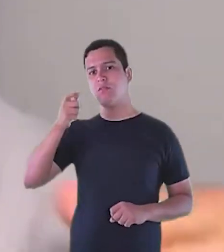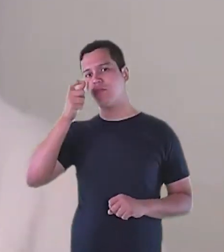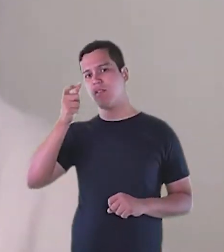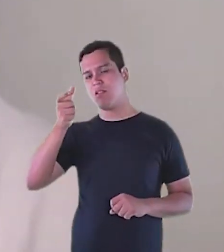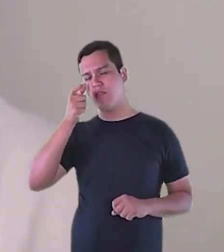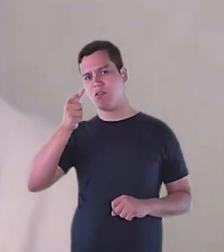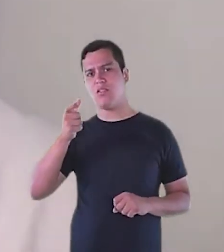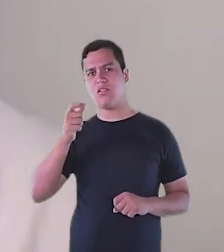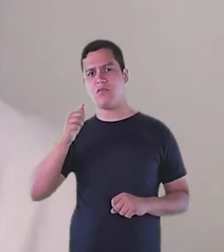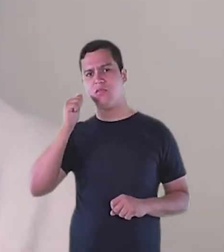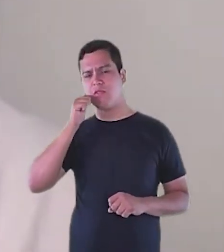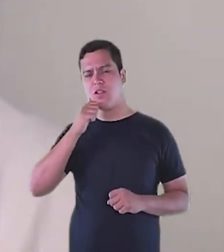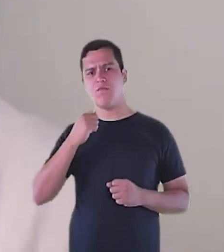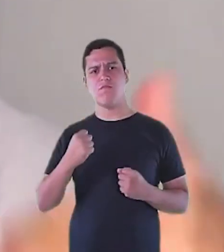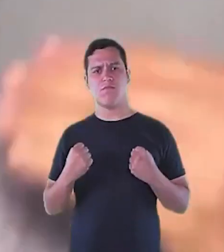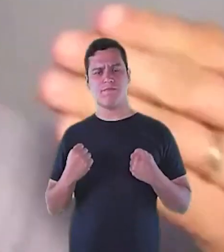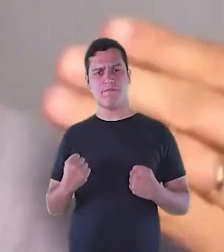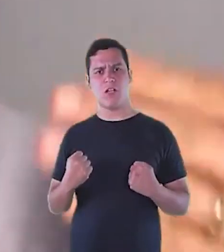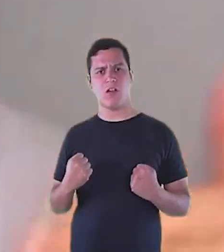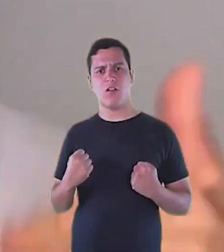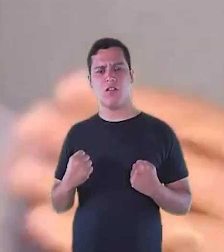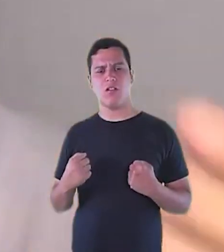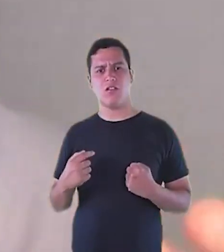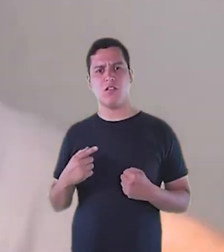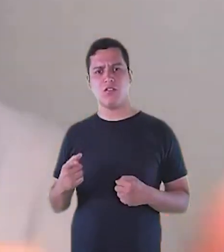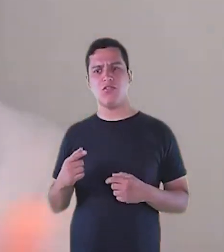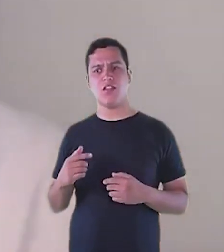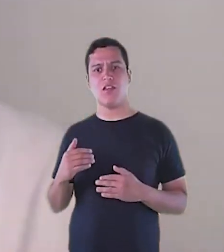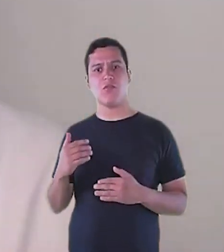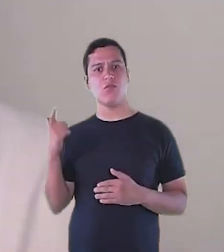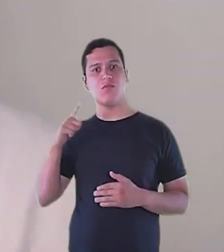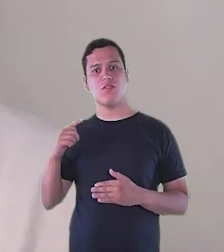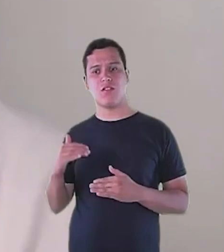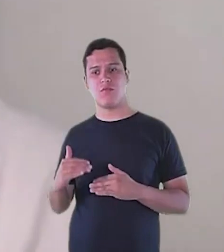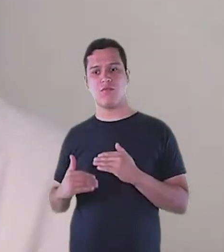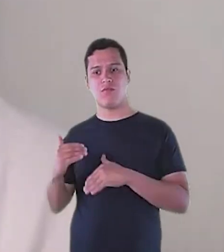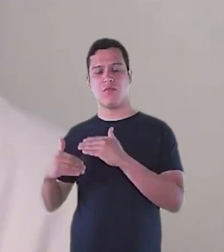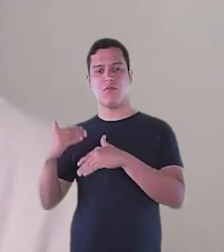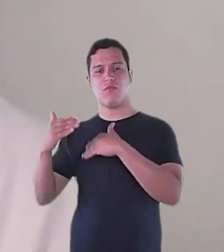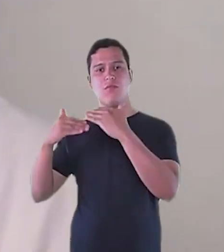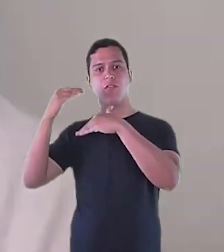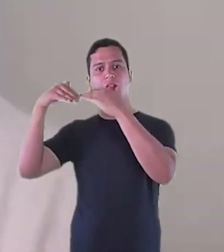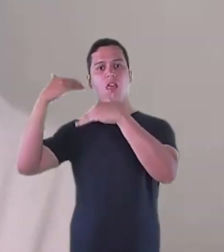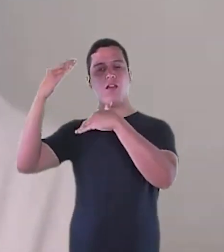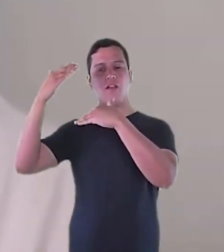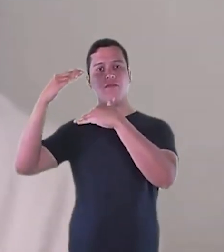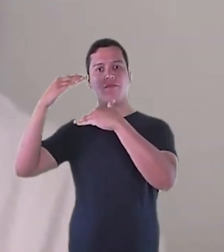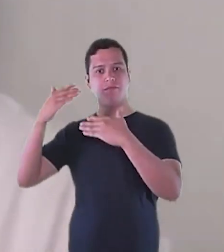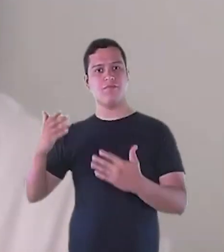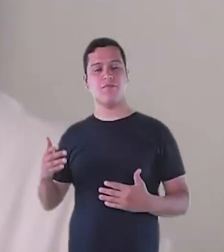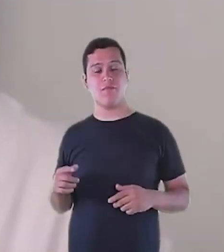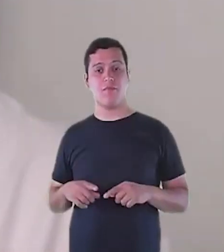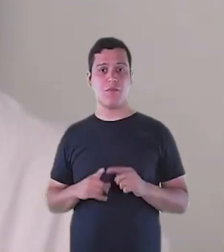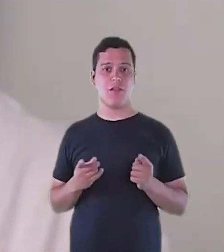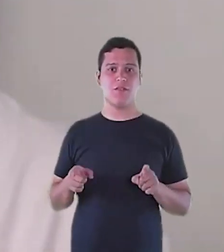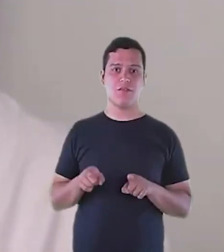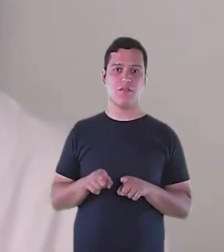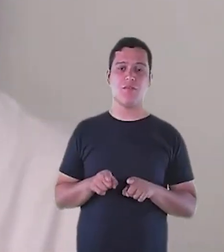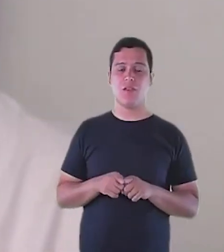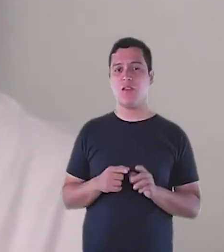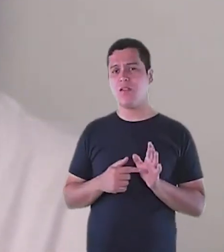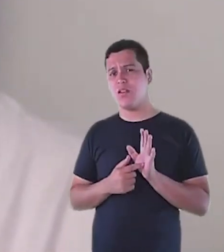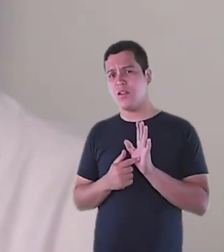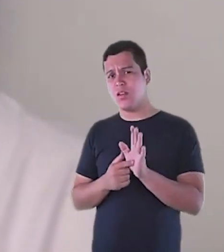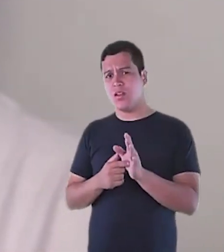protagonista, muito forte, que ascende socialmente dentro do escravismo mas que também que mostra que a escravidão